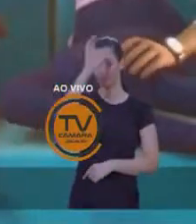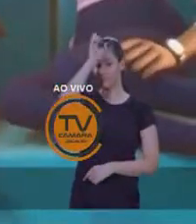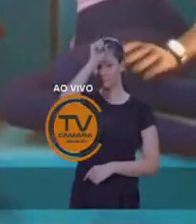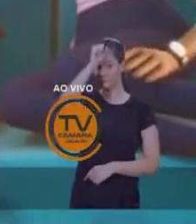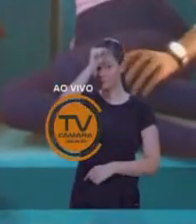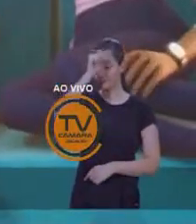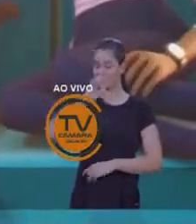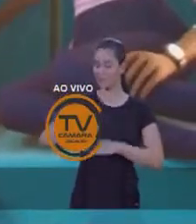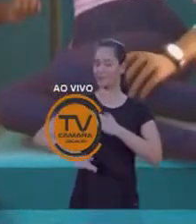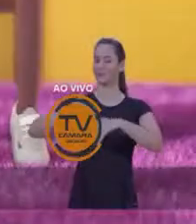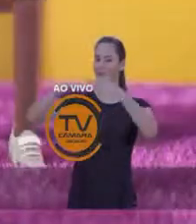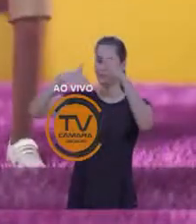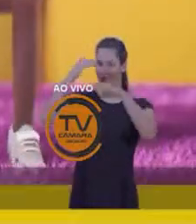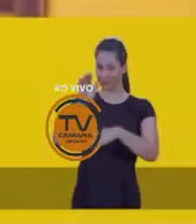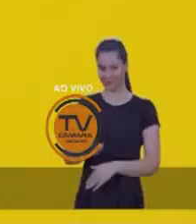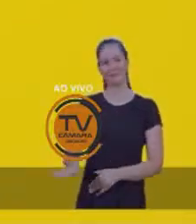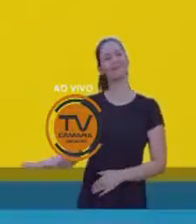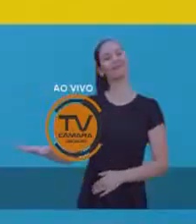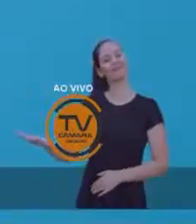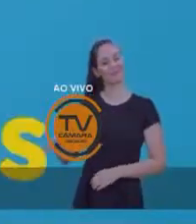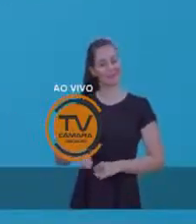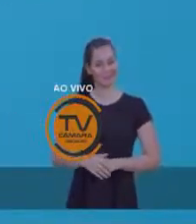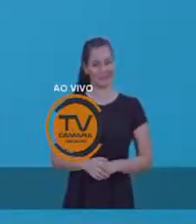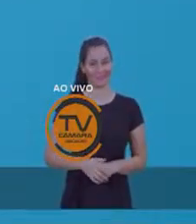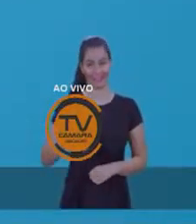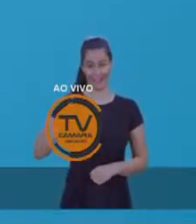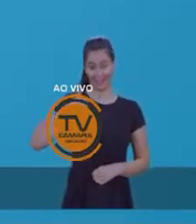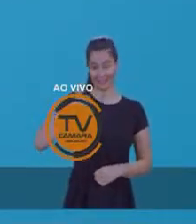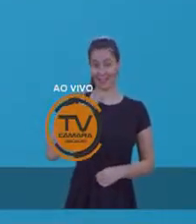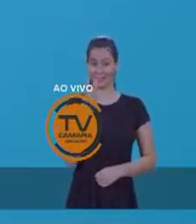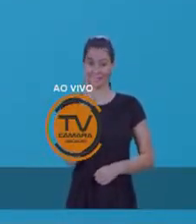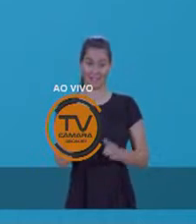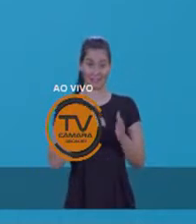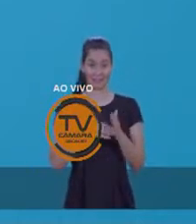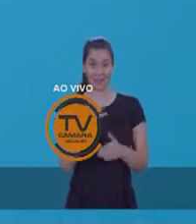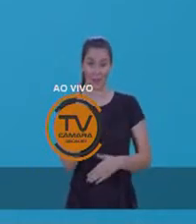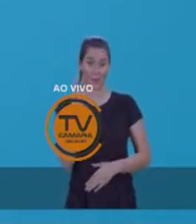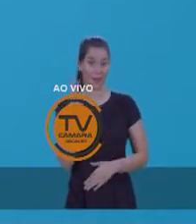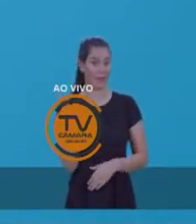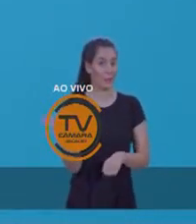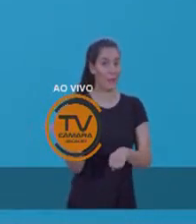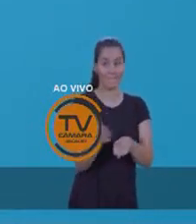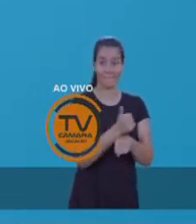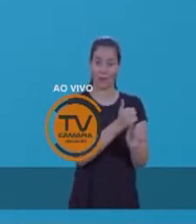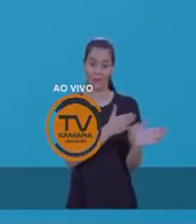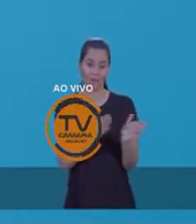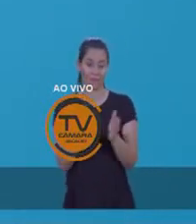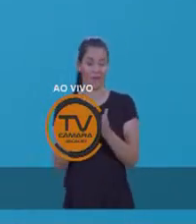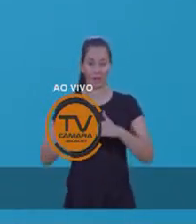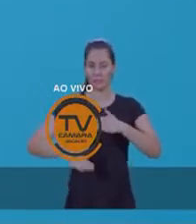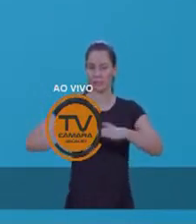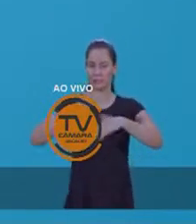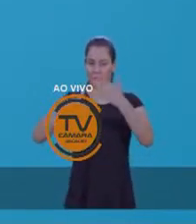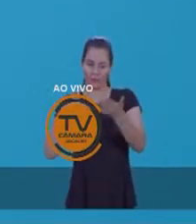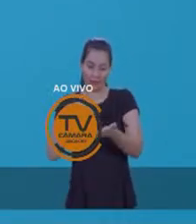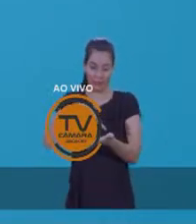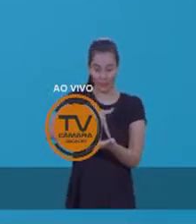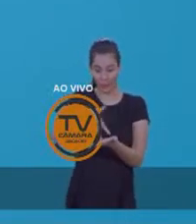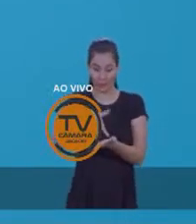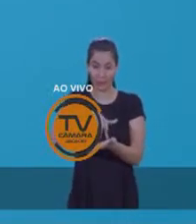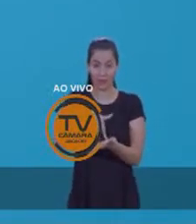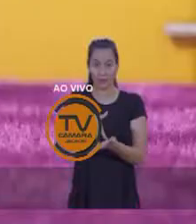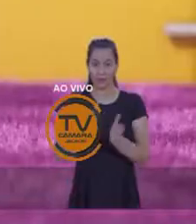no aprendizado e desenvolvimento do seu pequeno. Dos 3 aos 4 anos é uma das melhores fases para desenvolver o equilíbrio